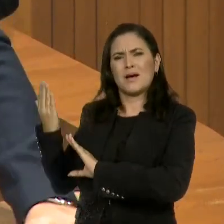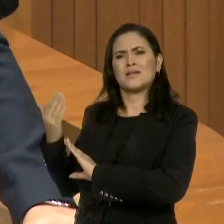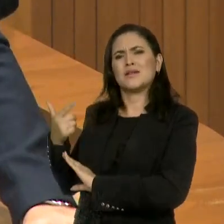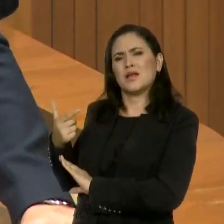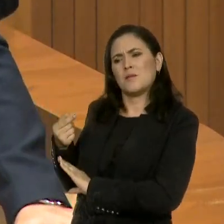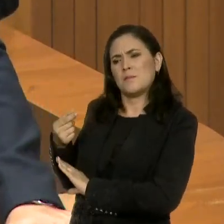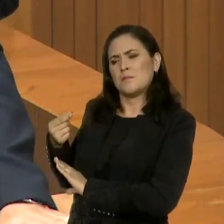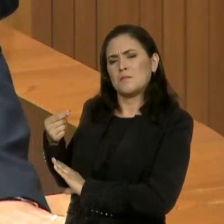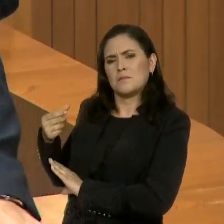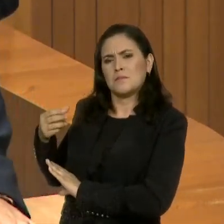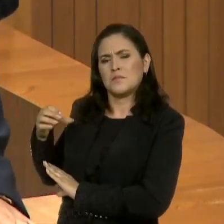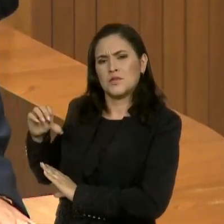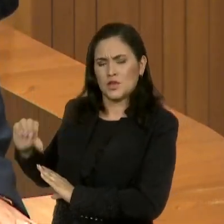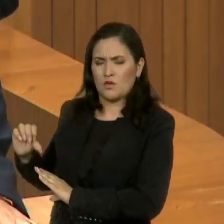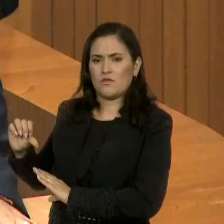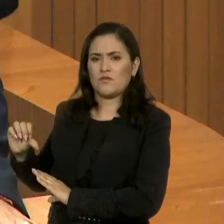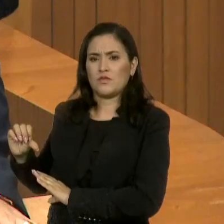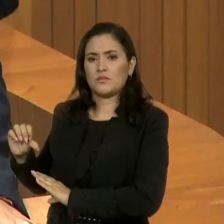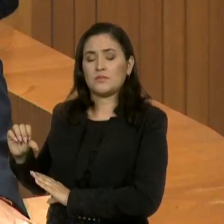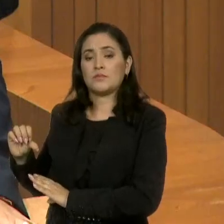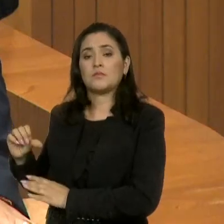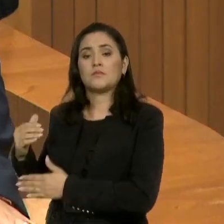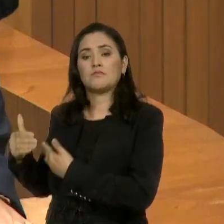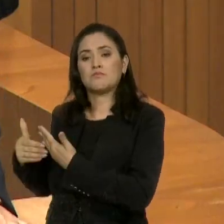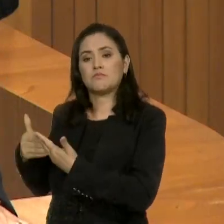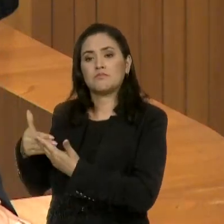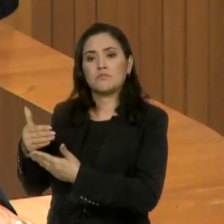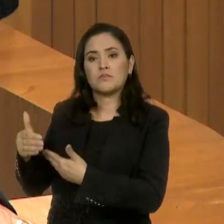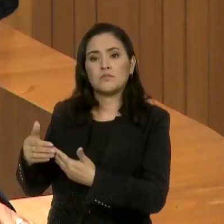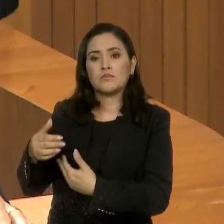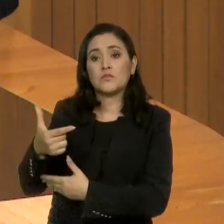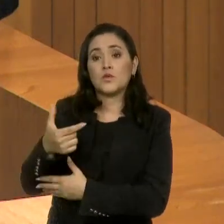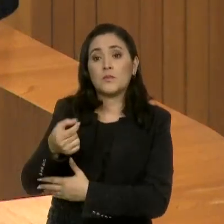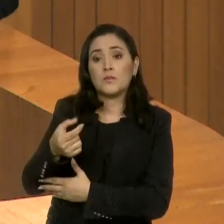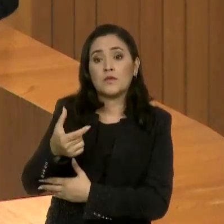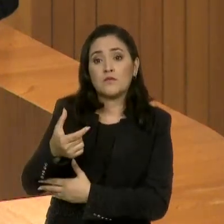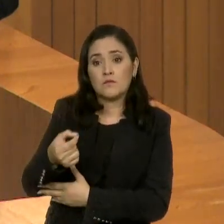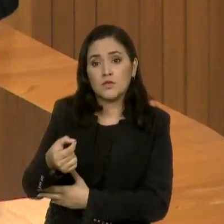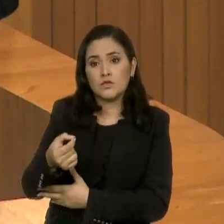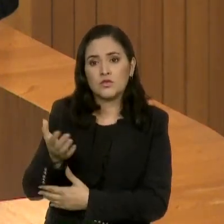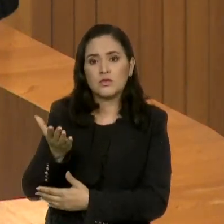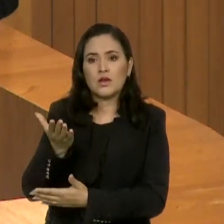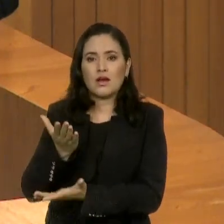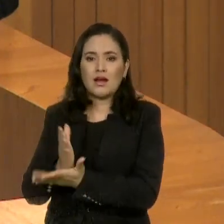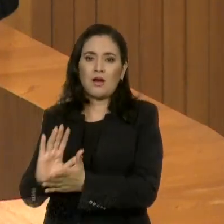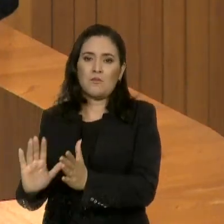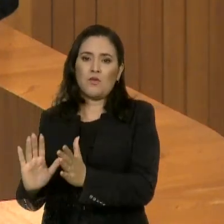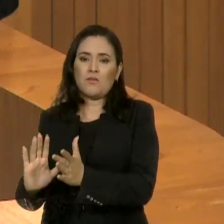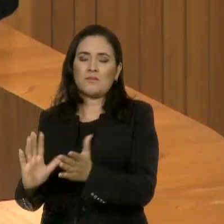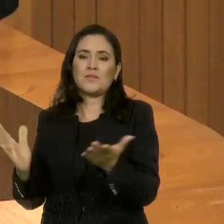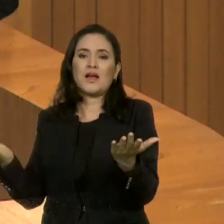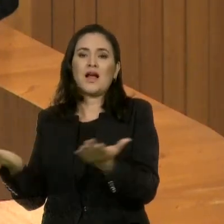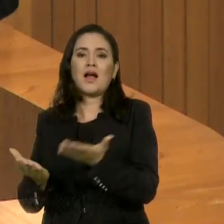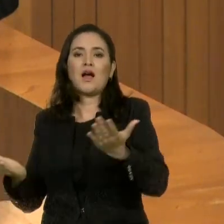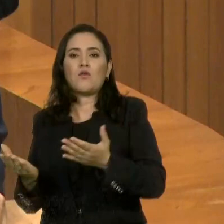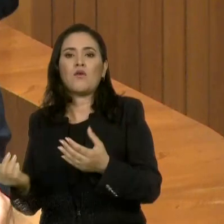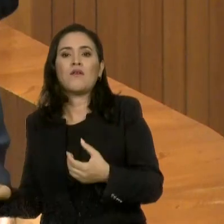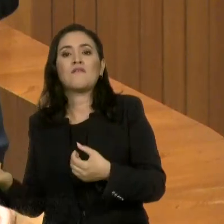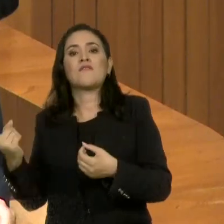programa habitacional, que foi extinto em 2020 e que agora voltou